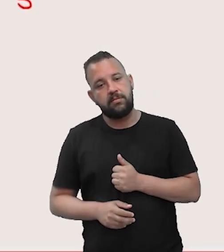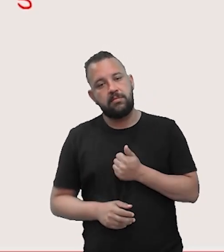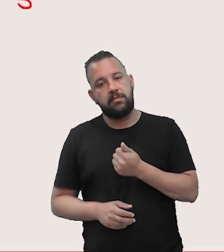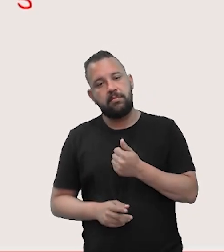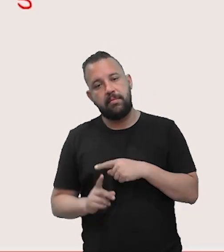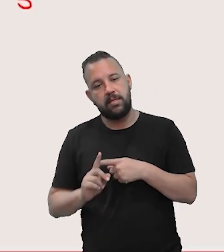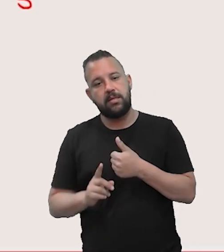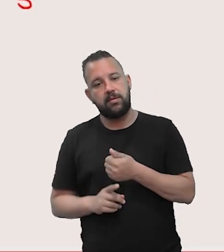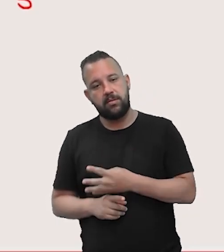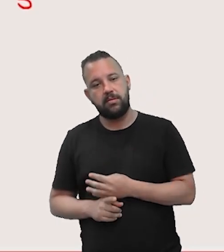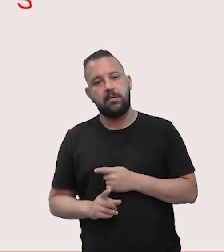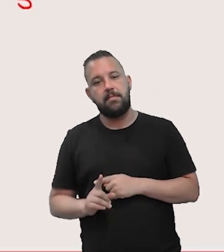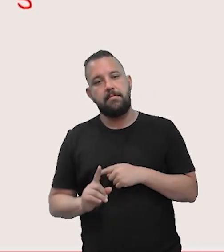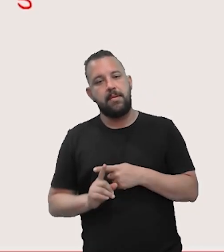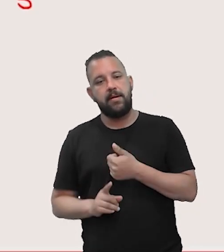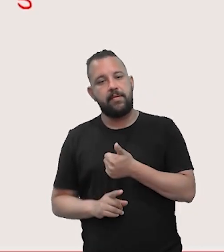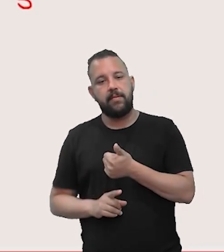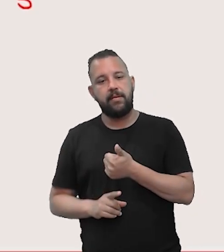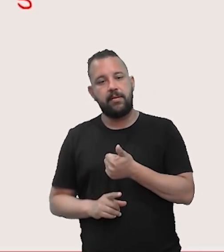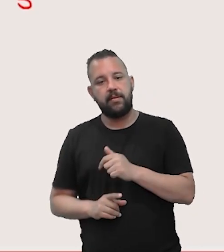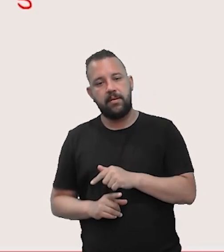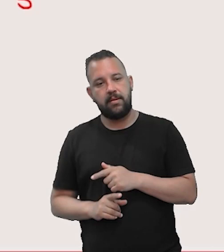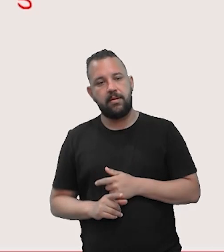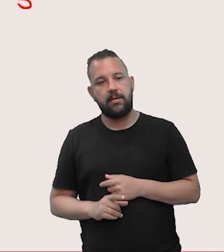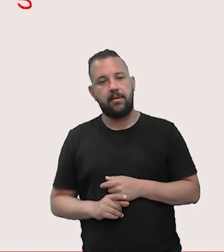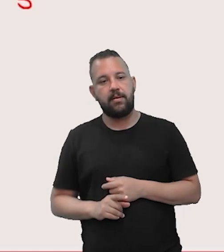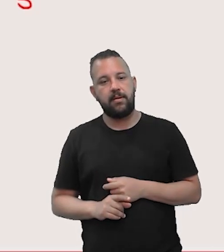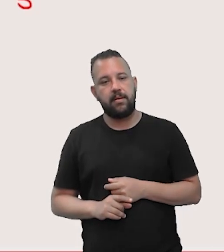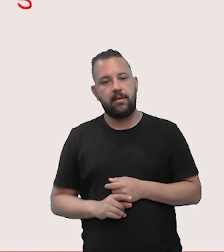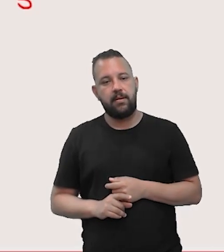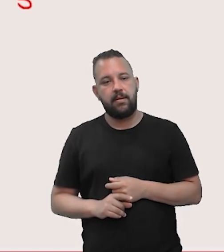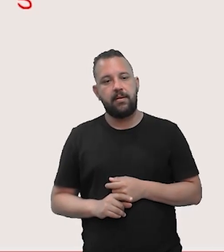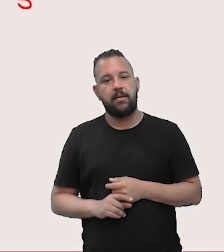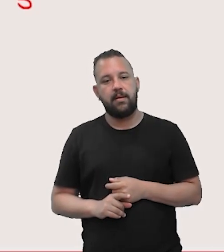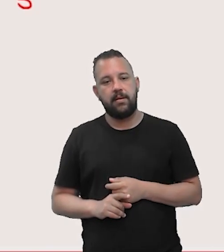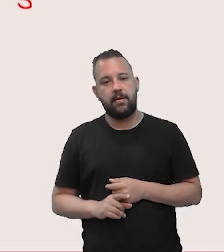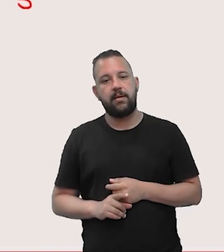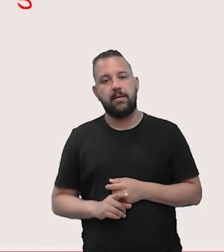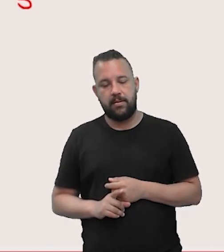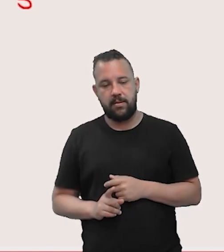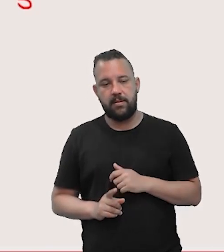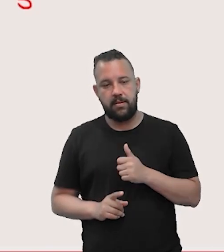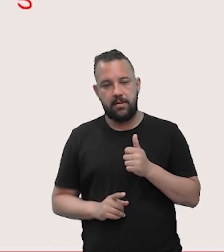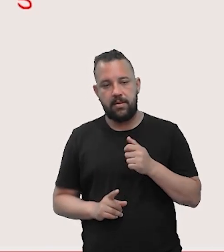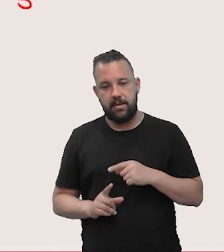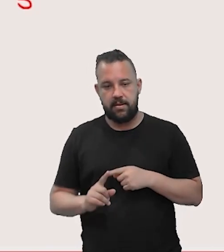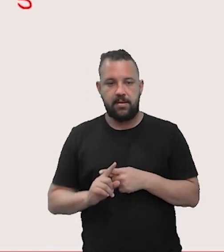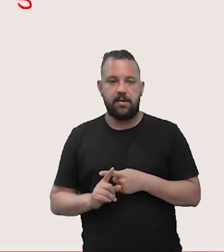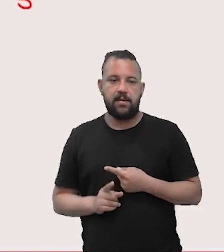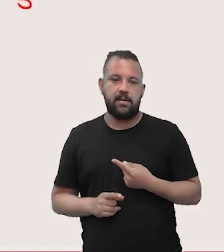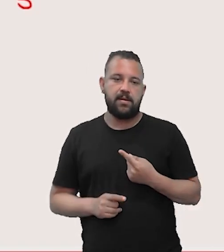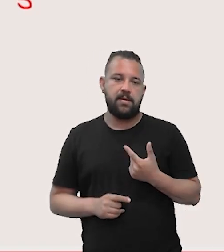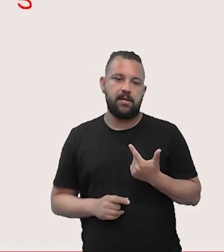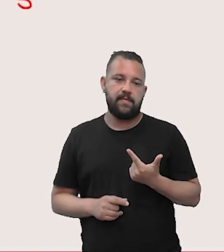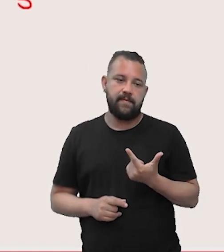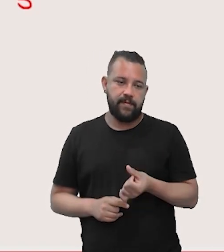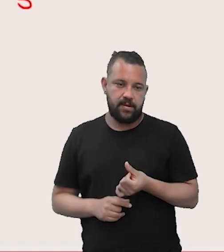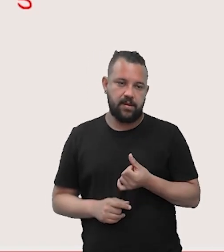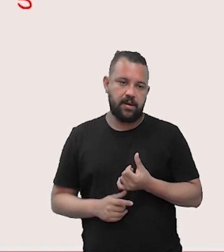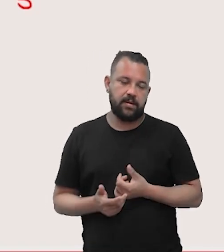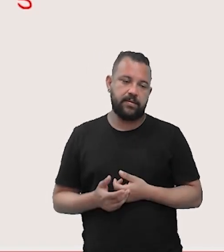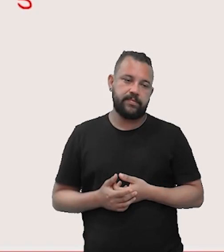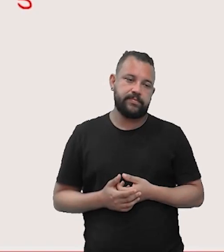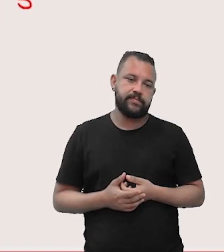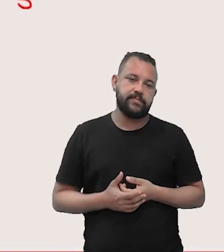mais 14 dá 28, somado com 17. E aí eu vou somar com